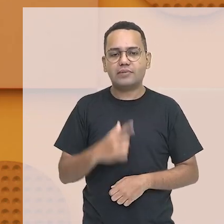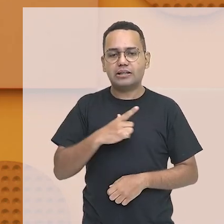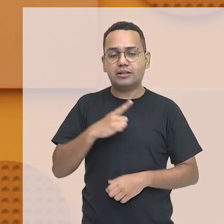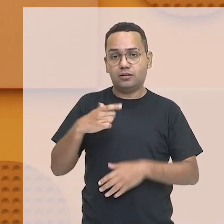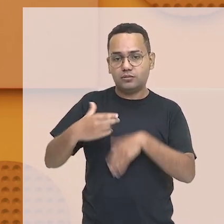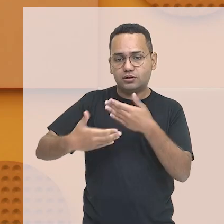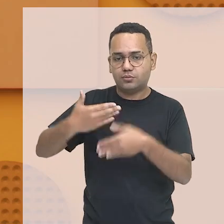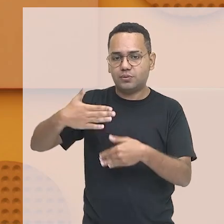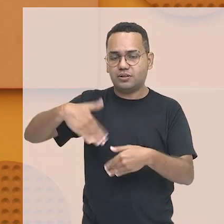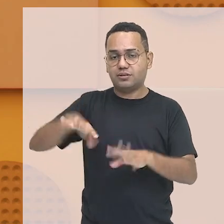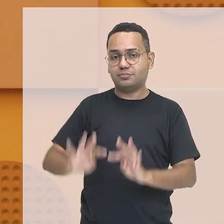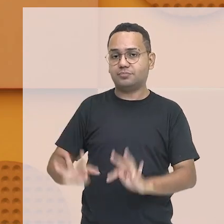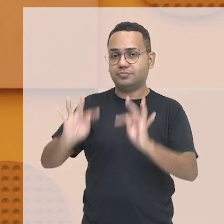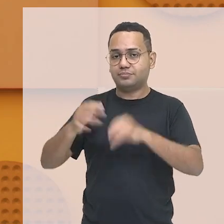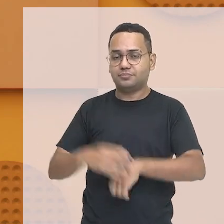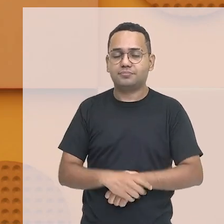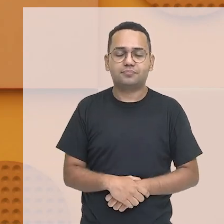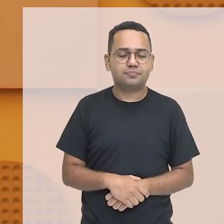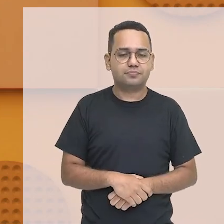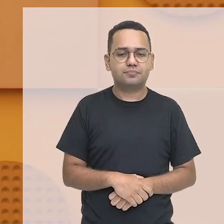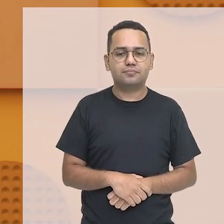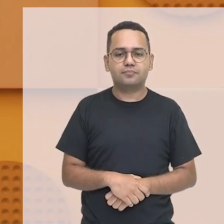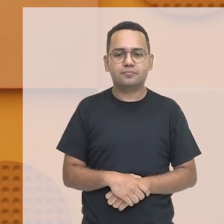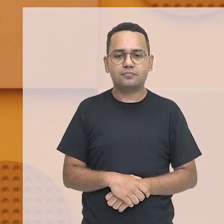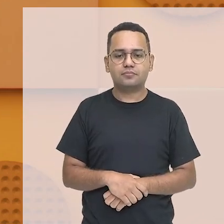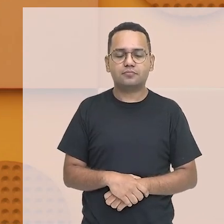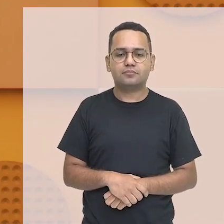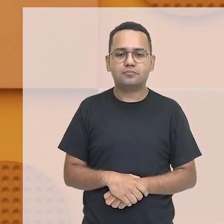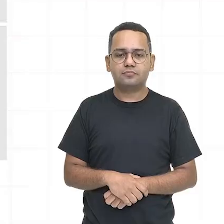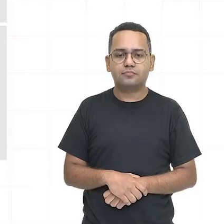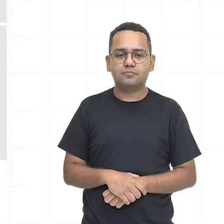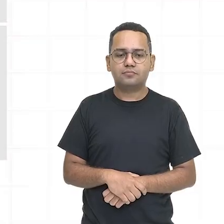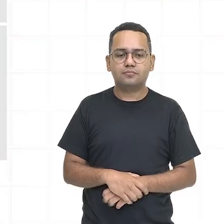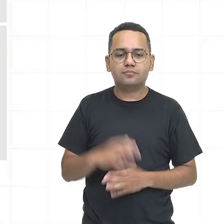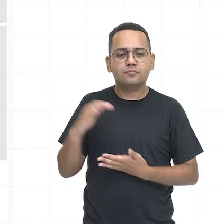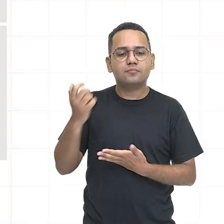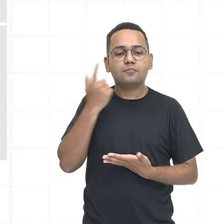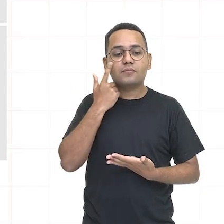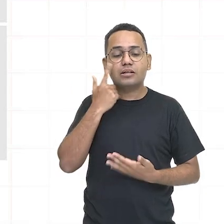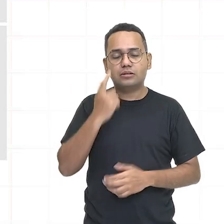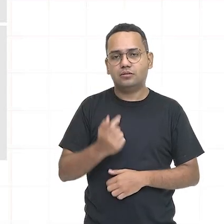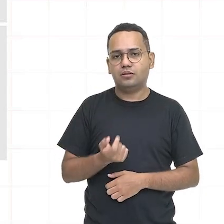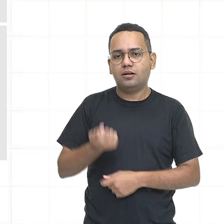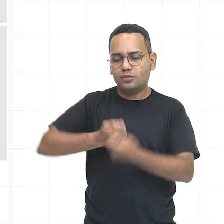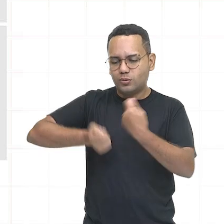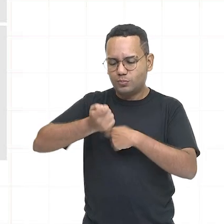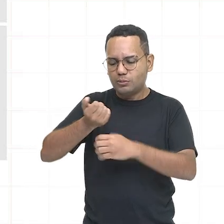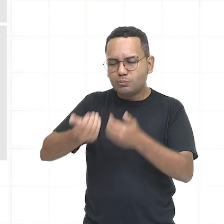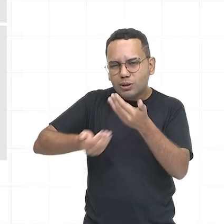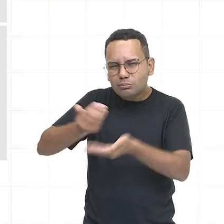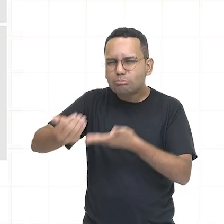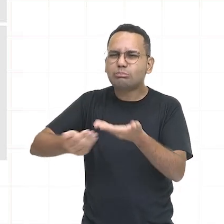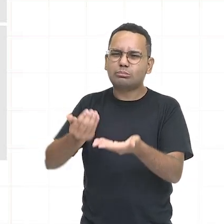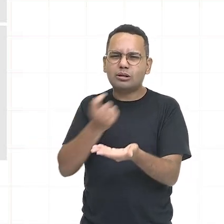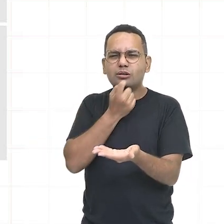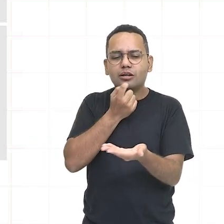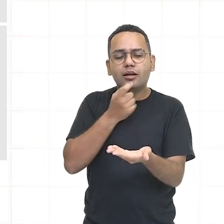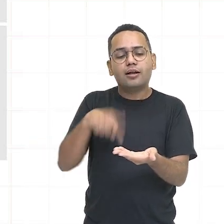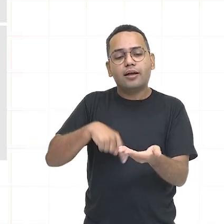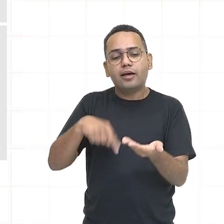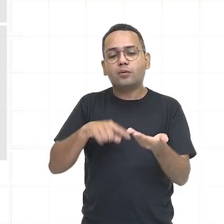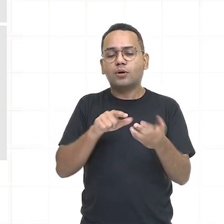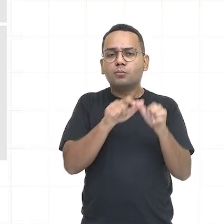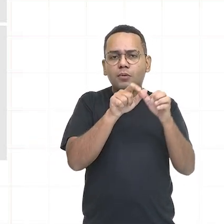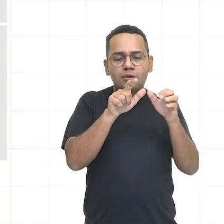desenvolvimento na parte tecnológica. Tá? Então, a gente também vai observar aí, né, que esses mercados emergentes, esse processo da